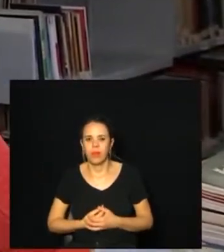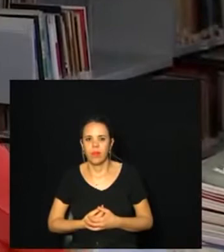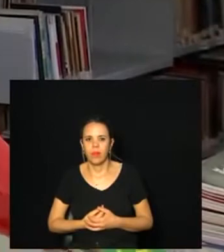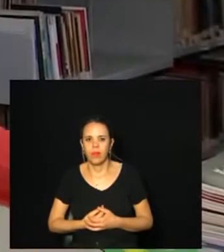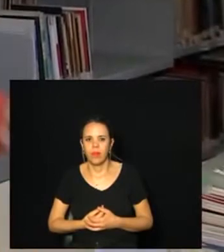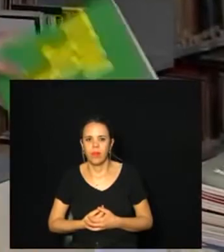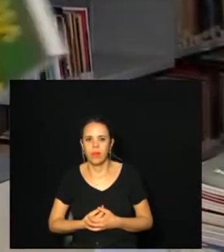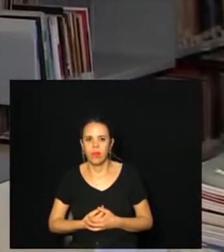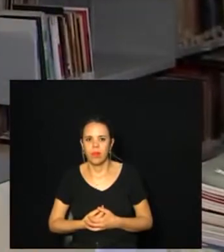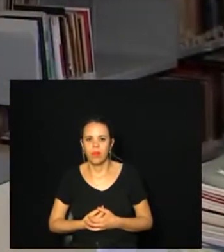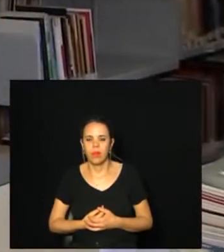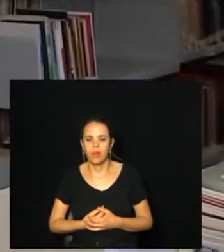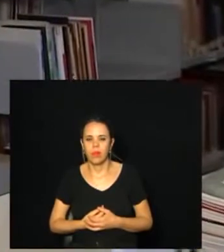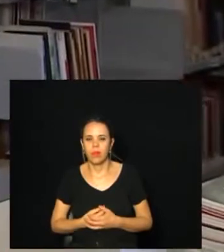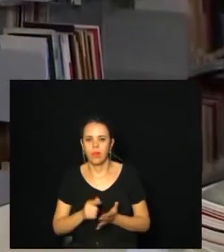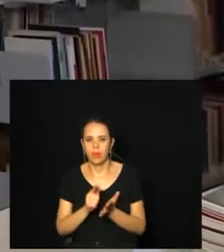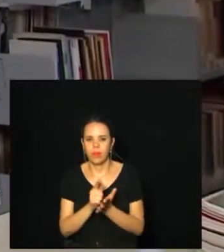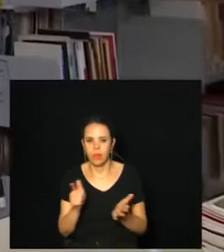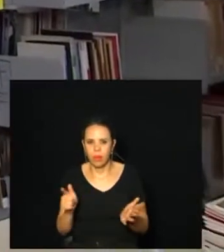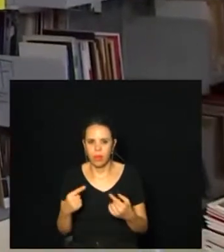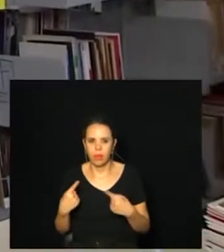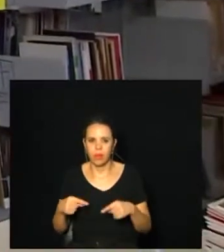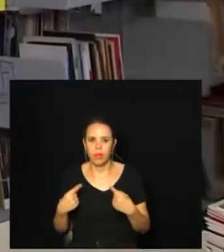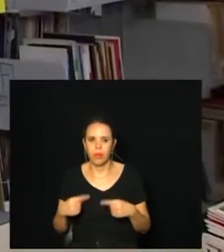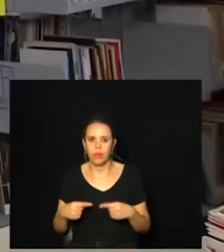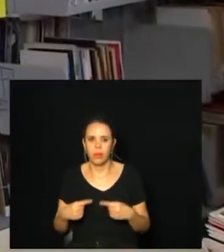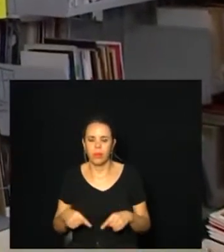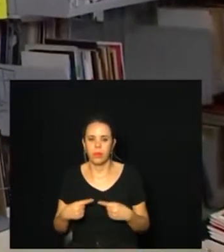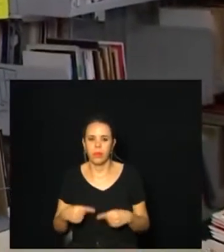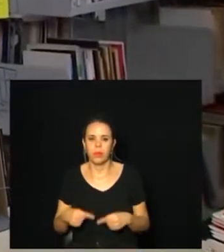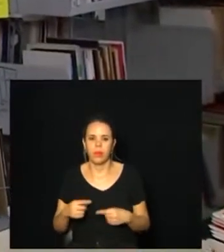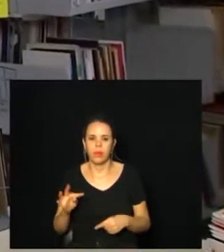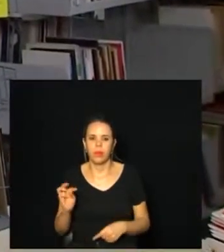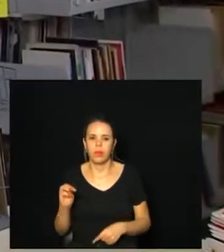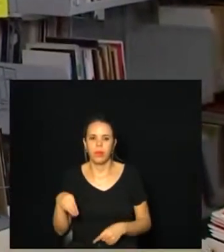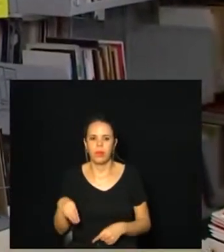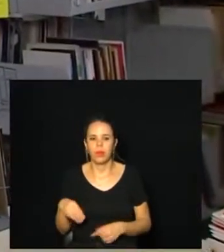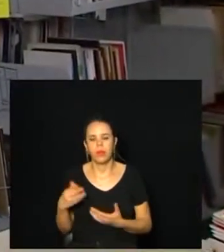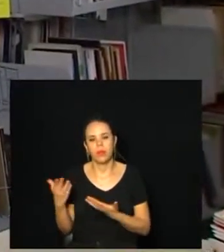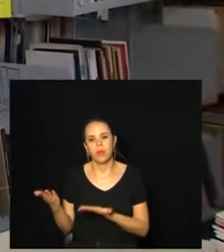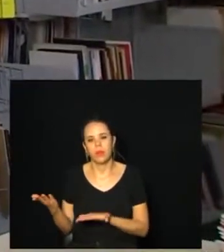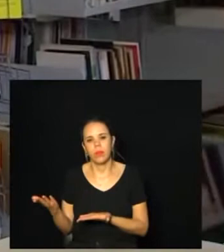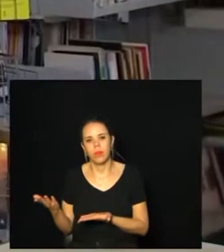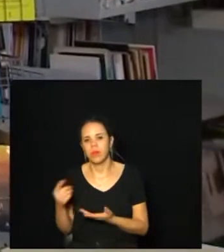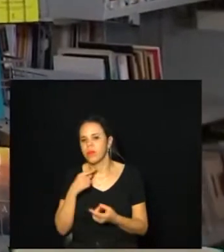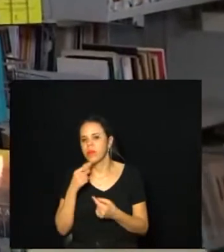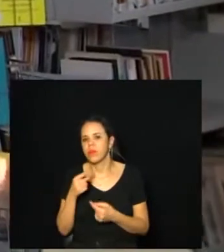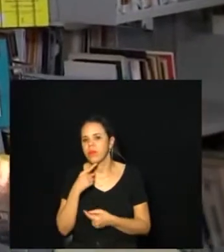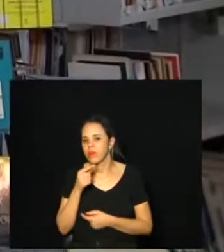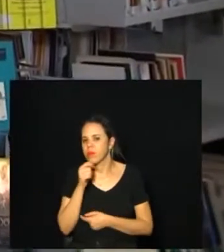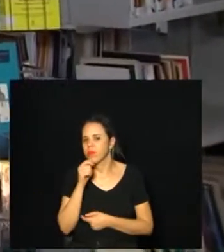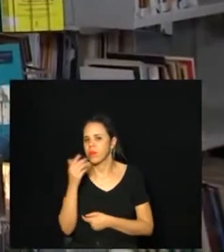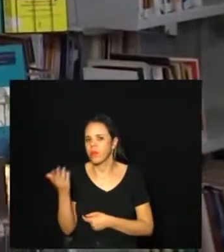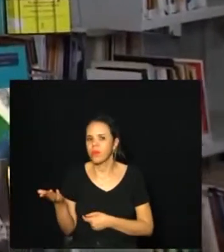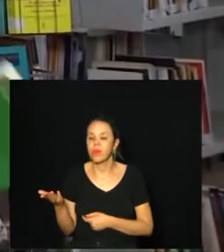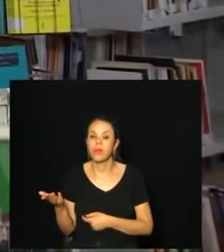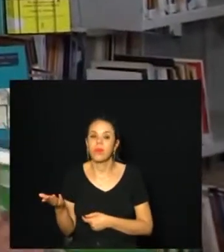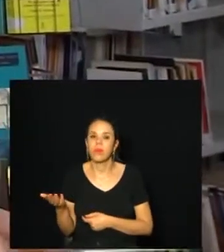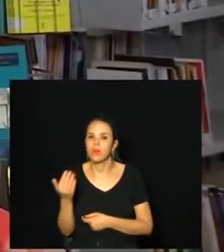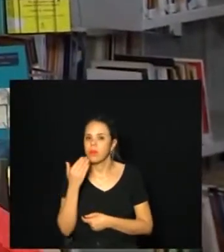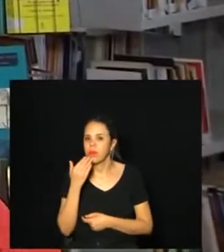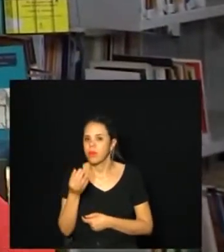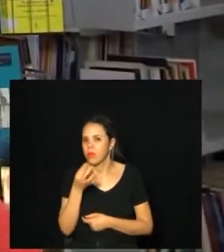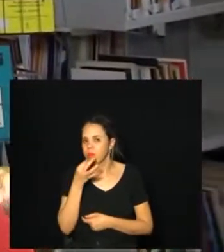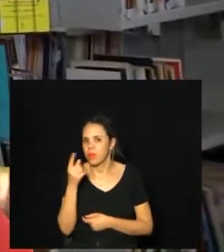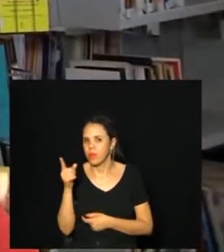como eu sou também, além de jornalista, musicista, este livro de Tom Jobim. Estou na dúvida ainda e peço uma